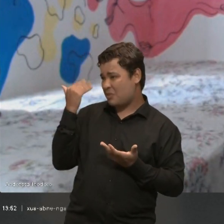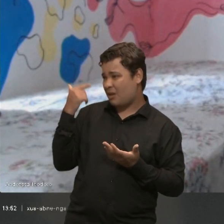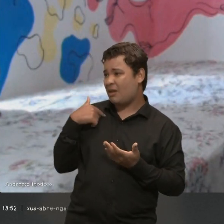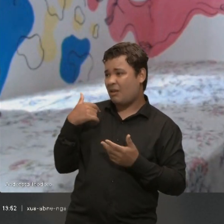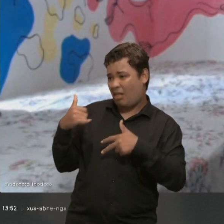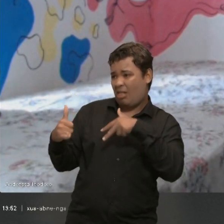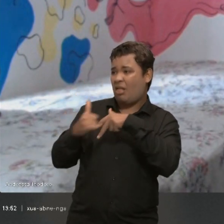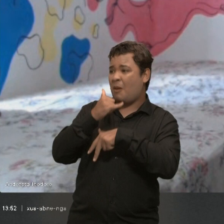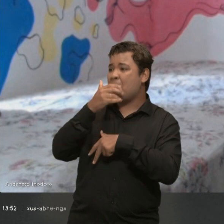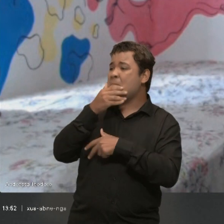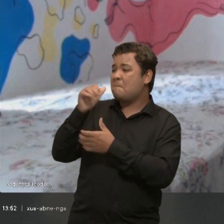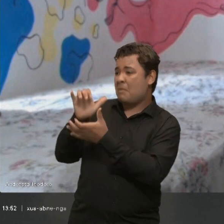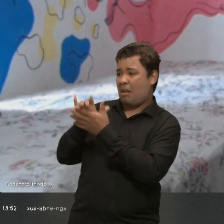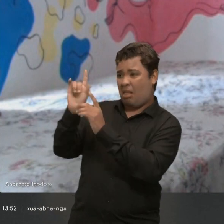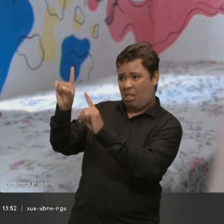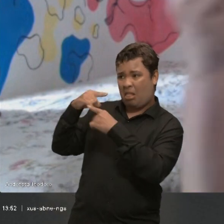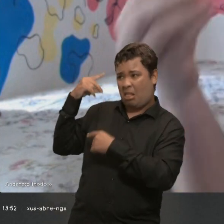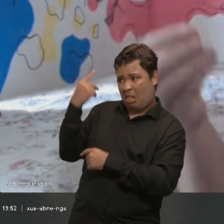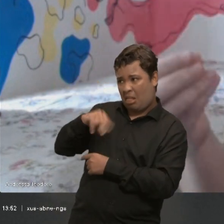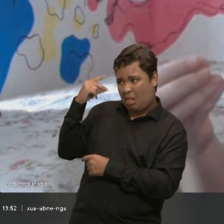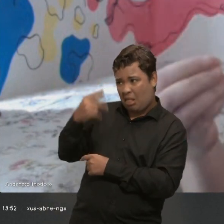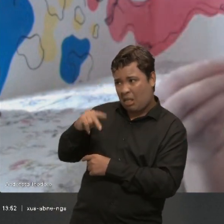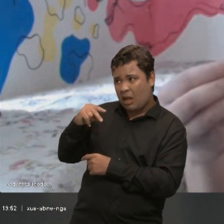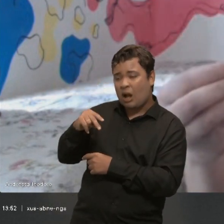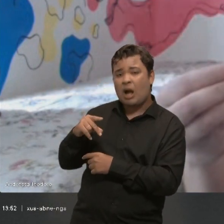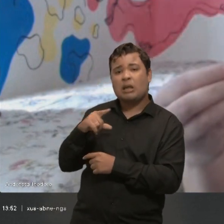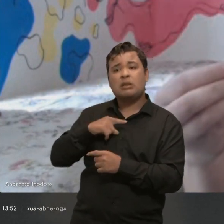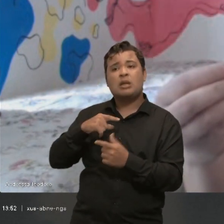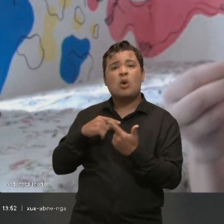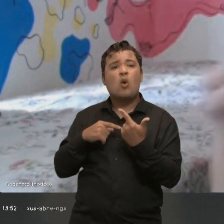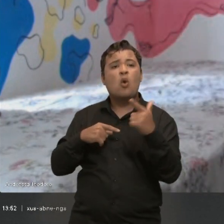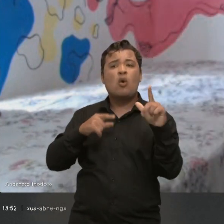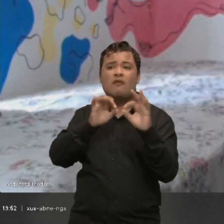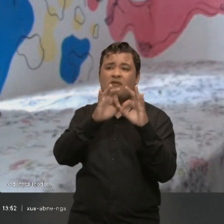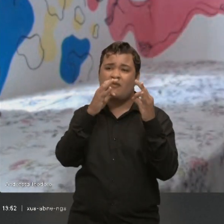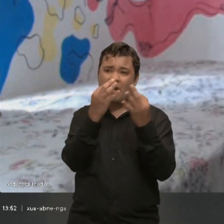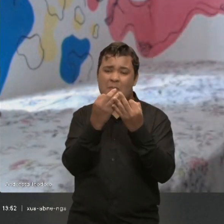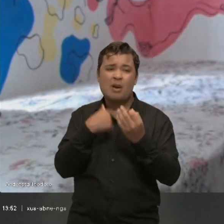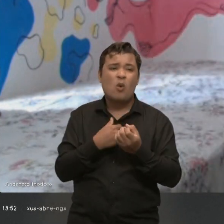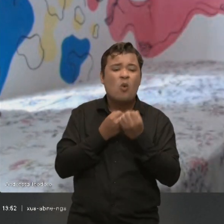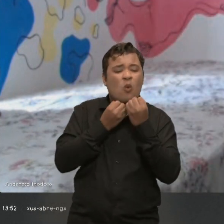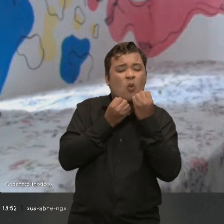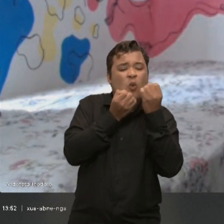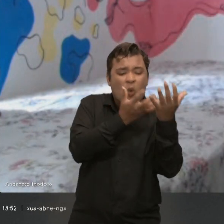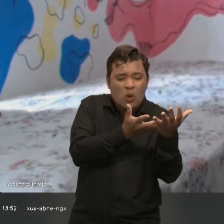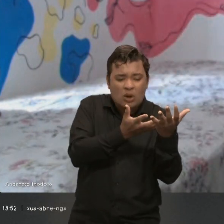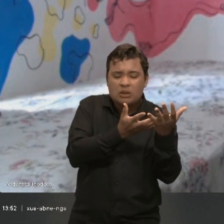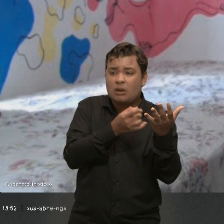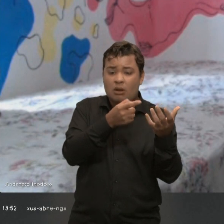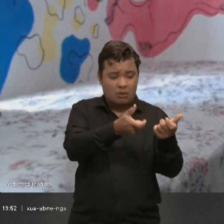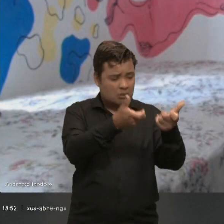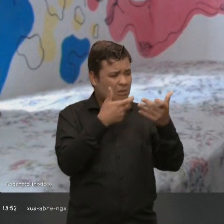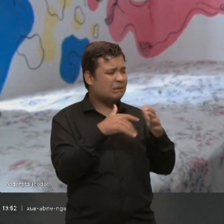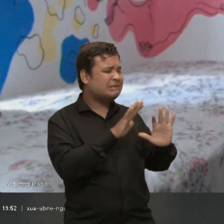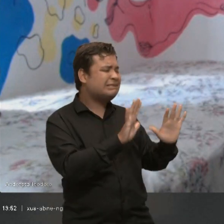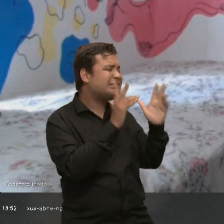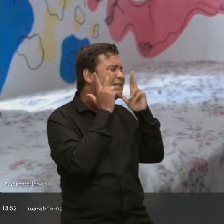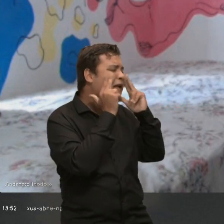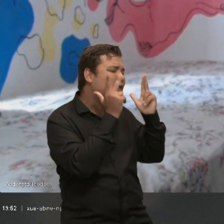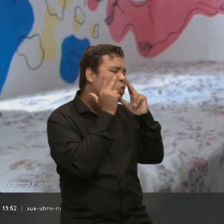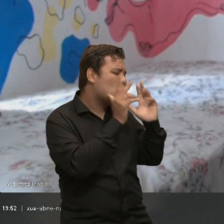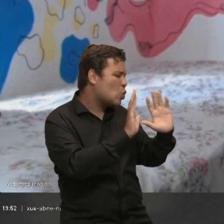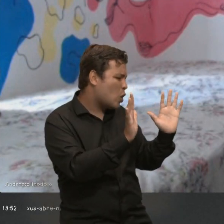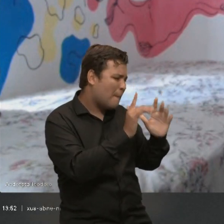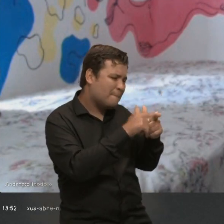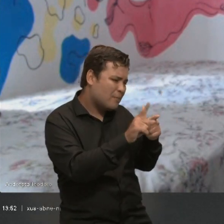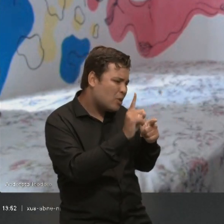do meu marido, e aí quando eu fui contar para alguma pessoa próxima da família, falou, não, isso é natural, vai conversando com ele,